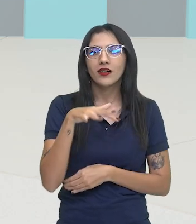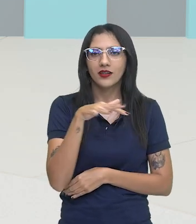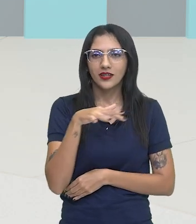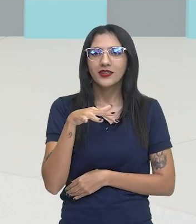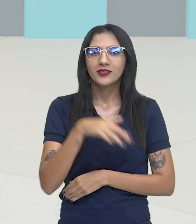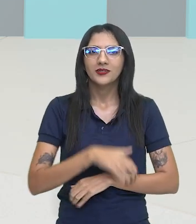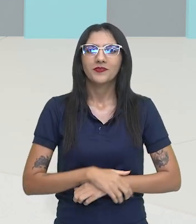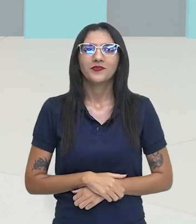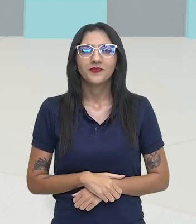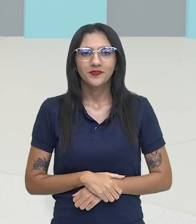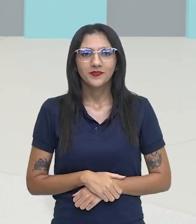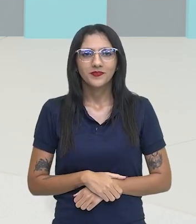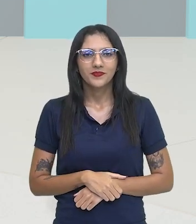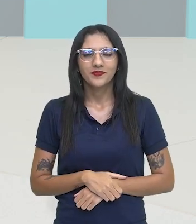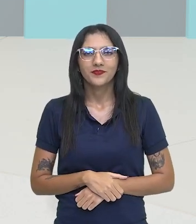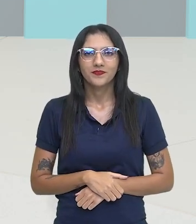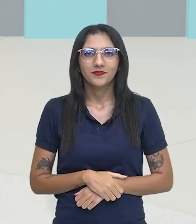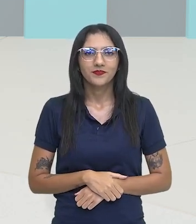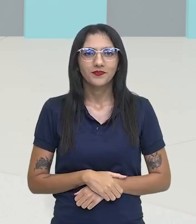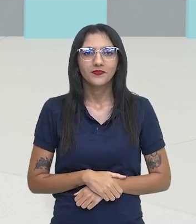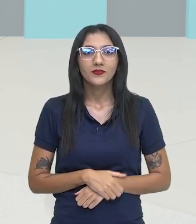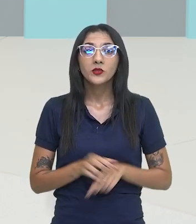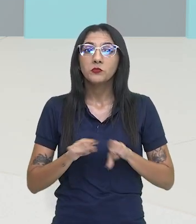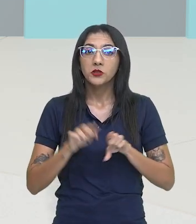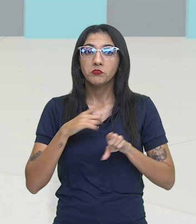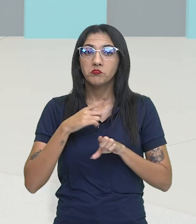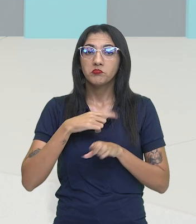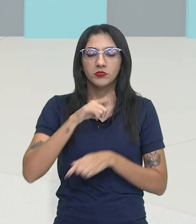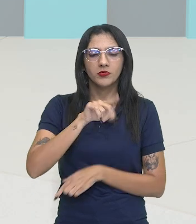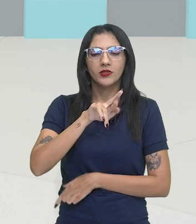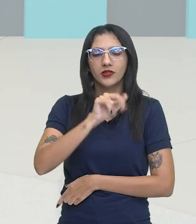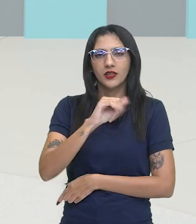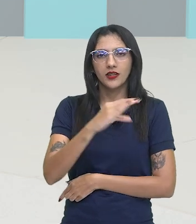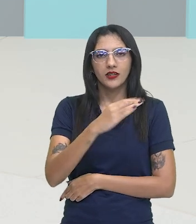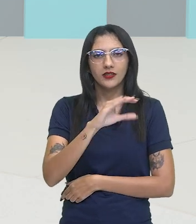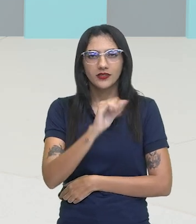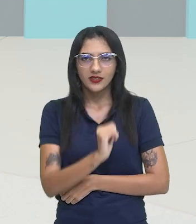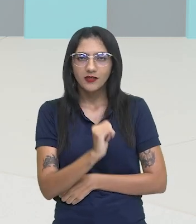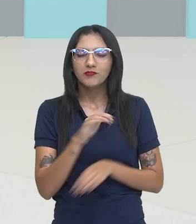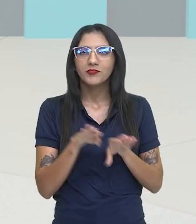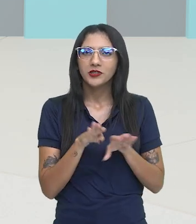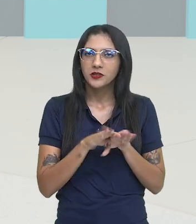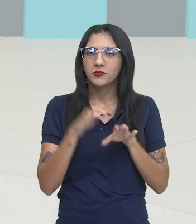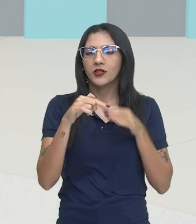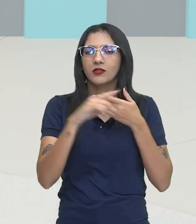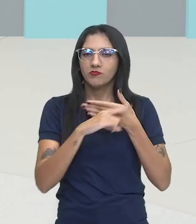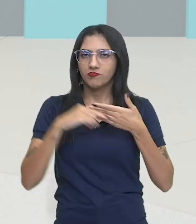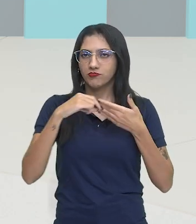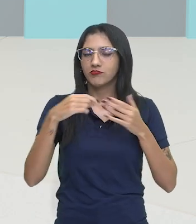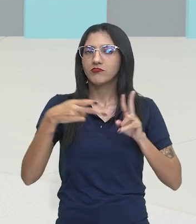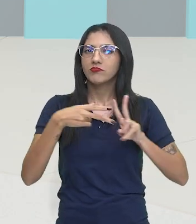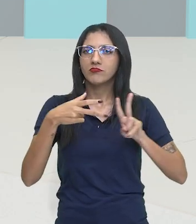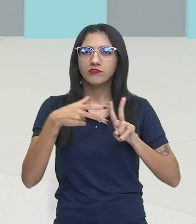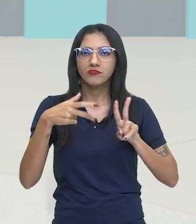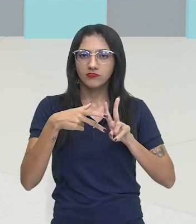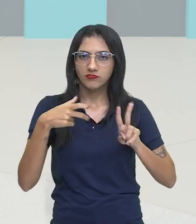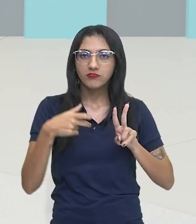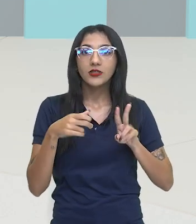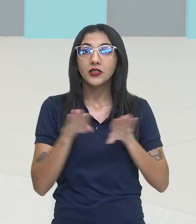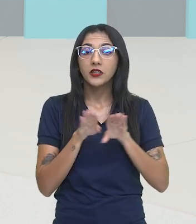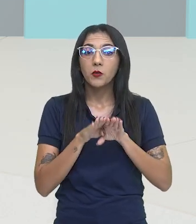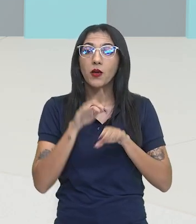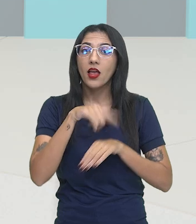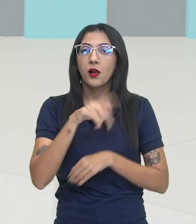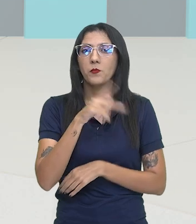falando pela Julia aí, né? Mas nós temos a Graça Graúna, que é uma autora também do meio indígena, e é